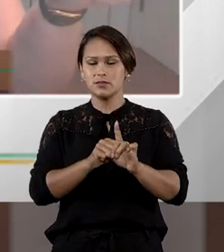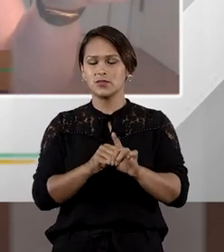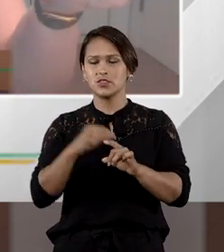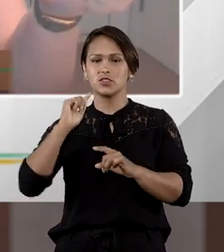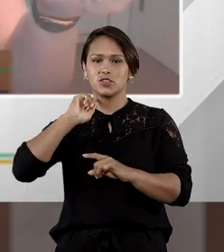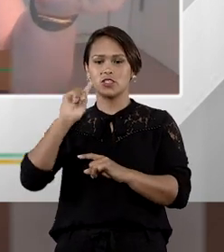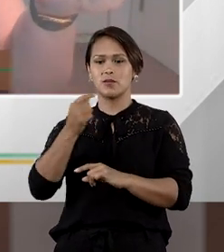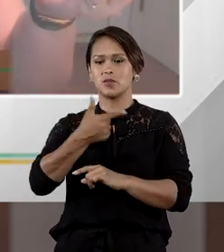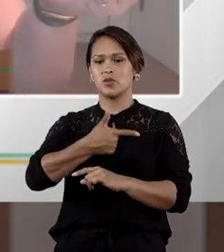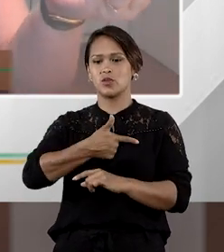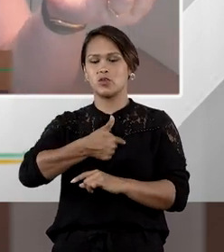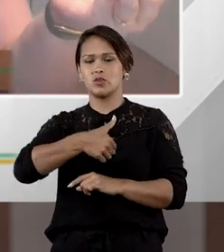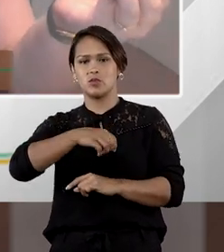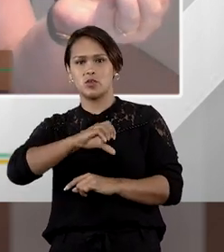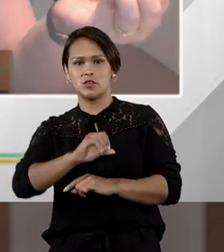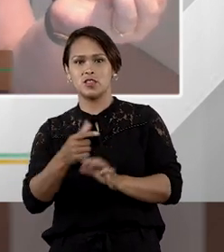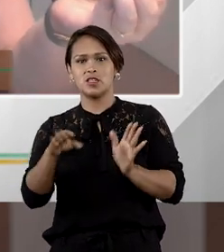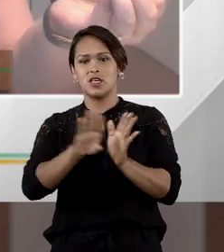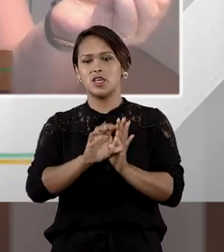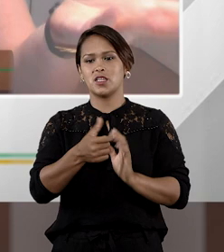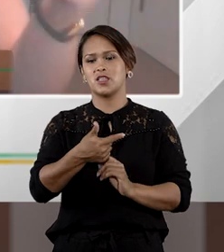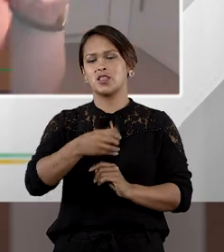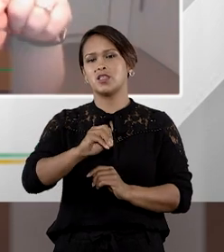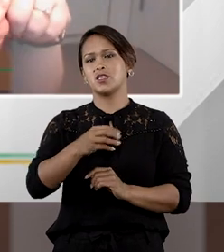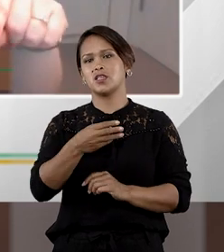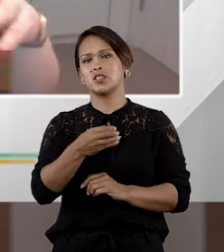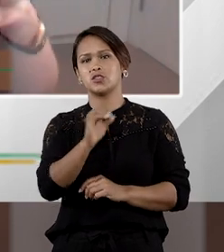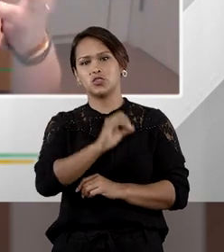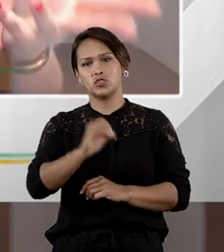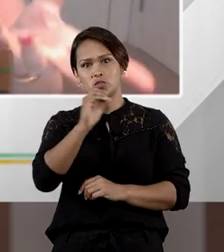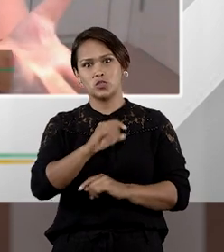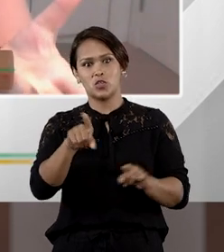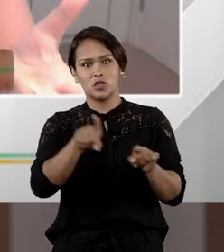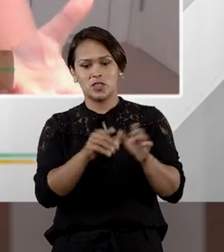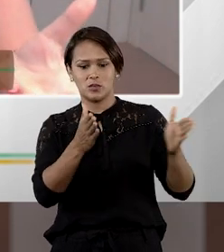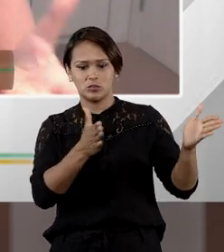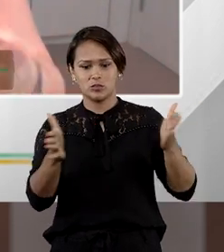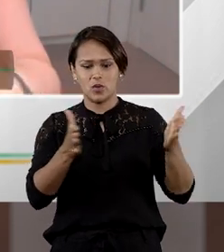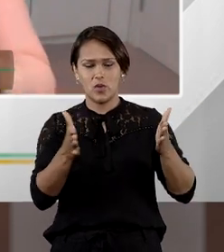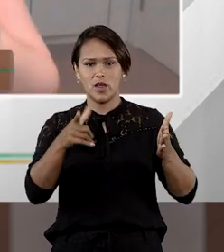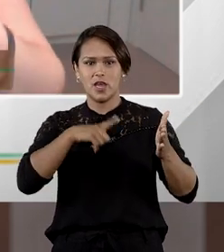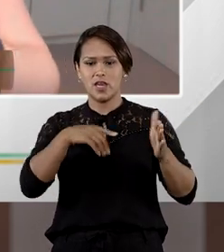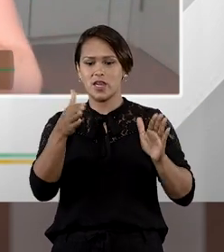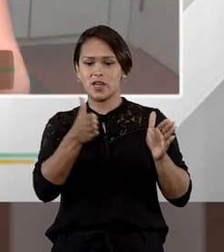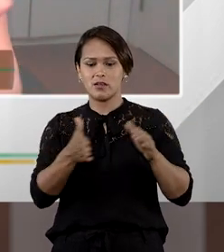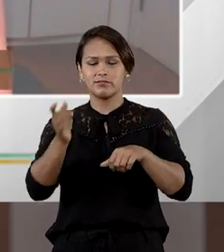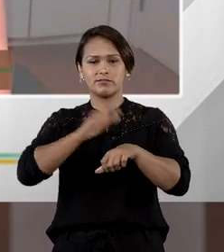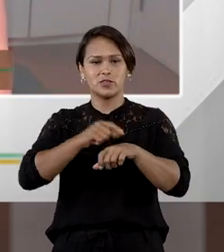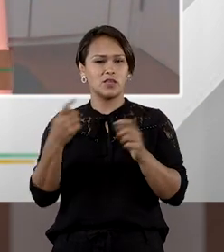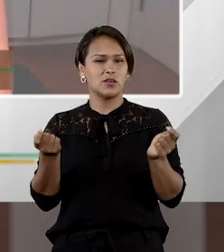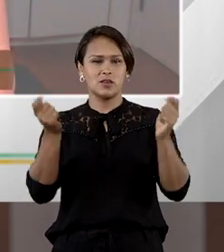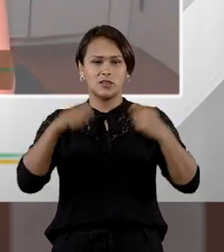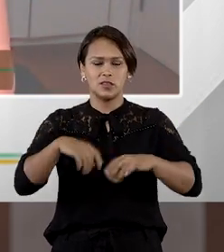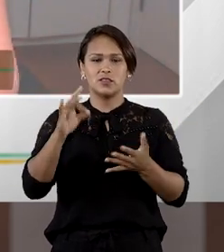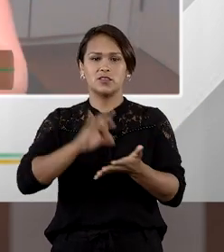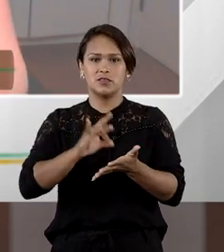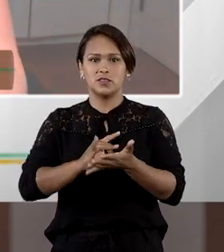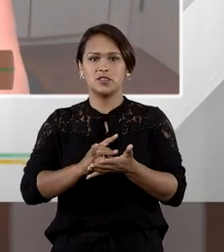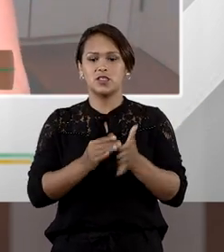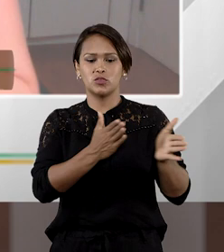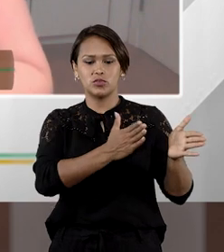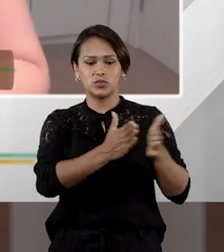de 2020 até 30/10/2020. Então, ali está prevista ali a chance, né, a possibilidade, na verdade,